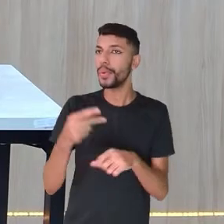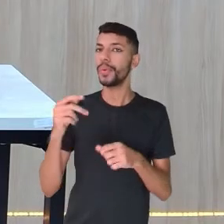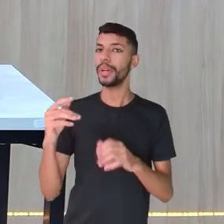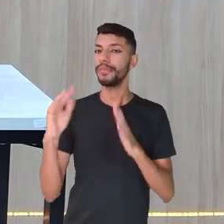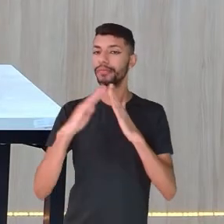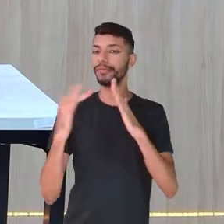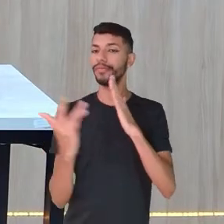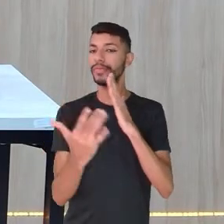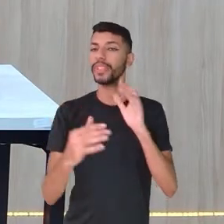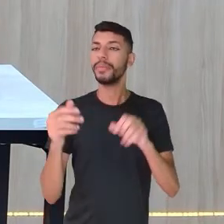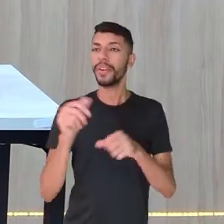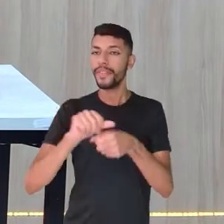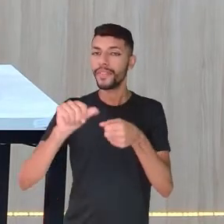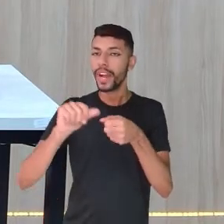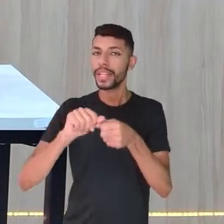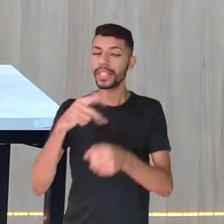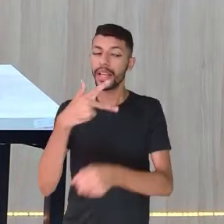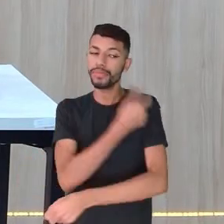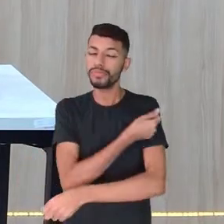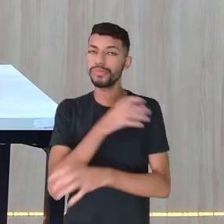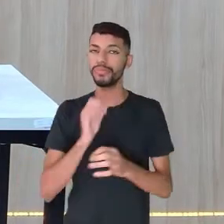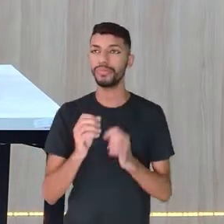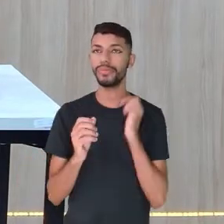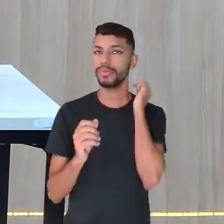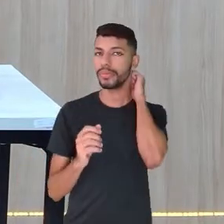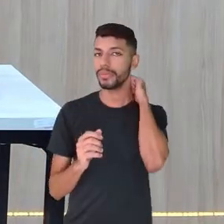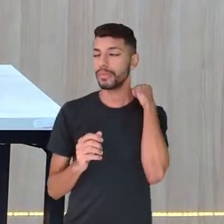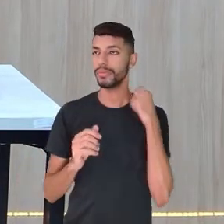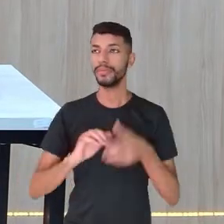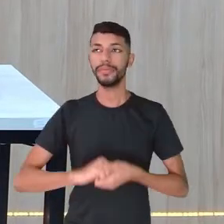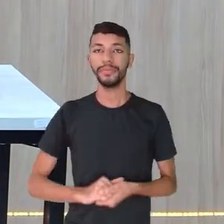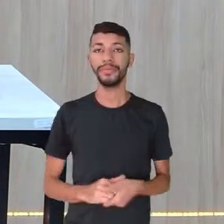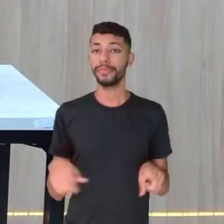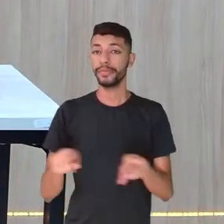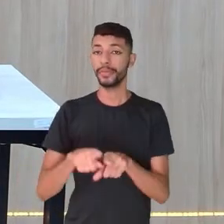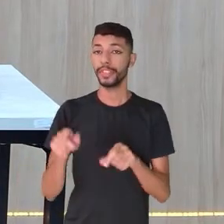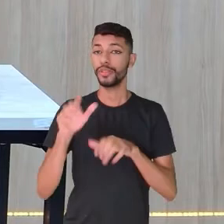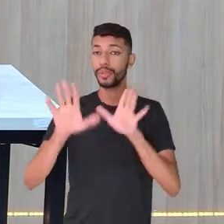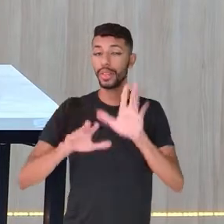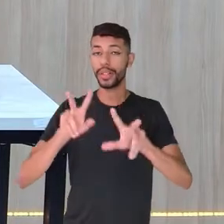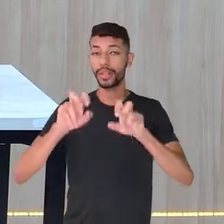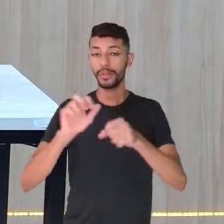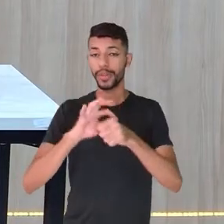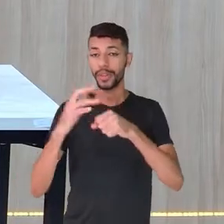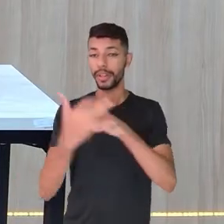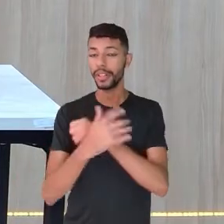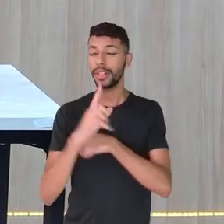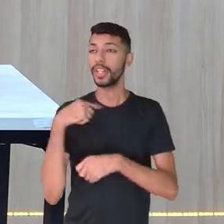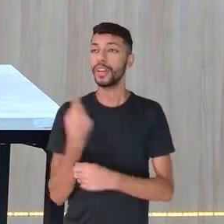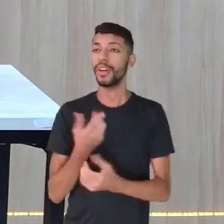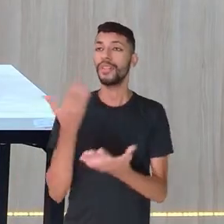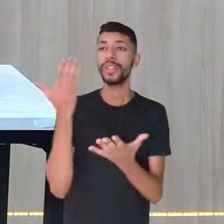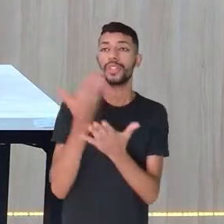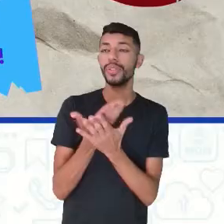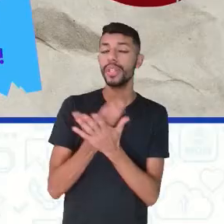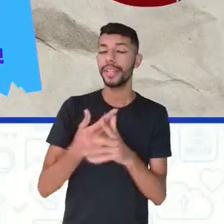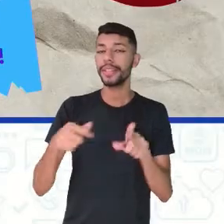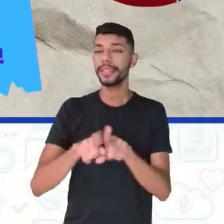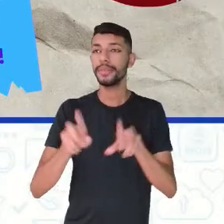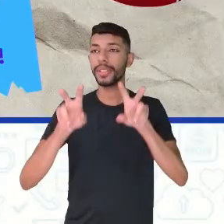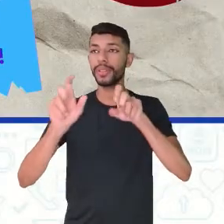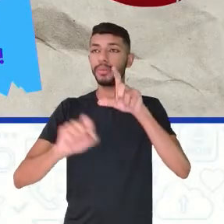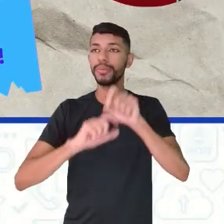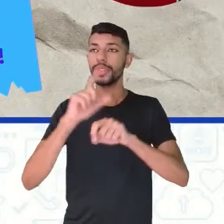aí desse cuidado em relação aí à Covid-19, a gente vai falar um pouquinho aqui a respeito desse abuso e exploração